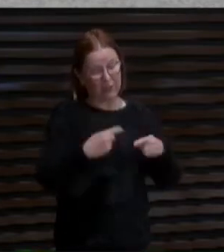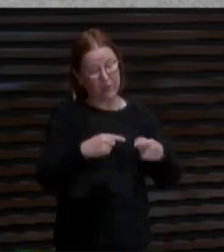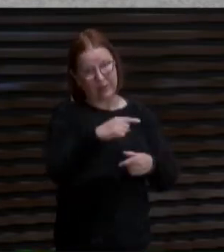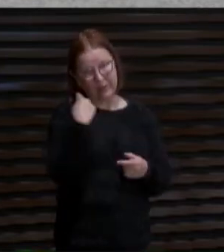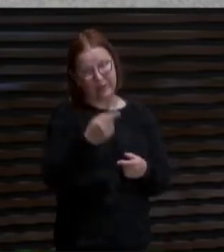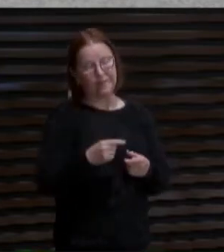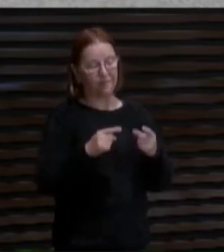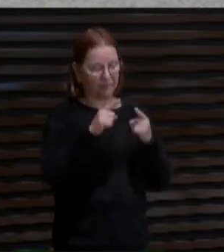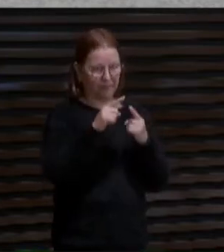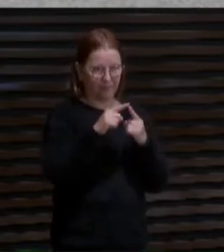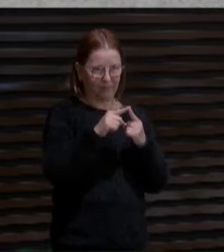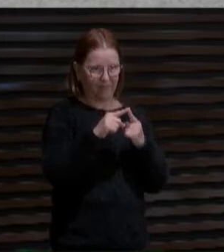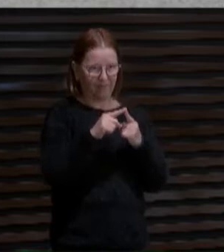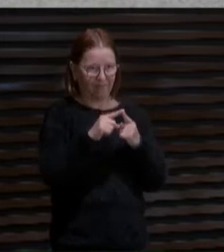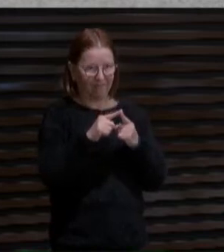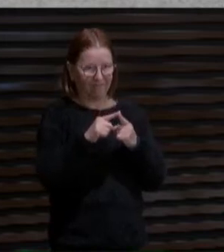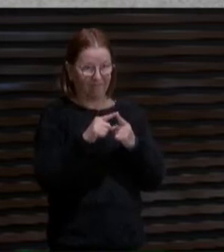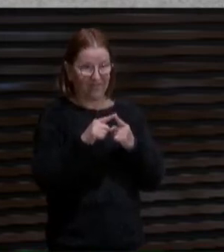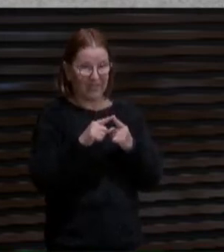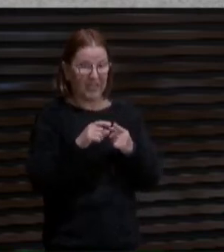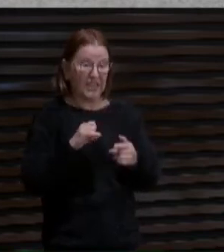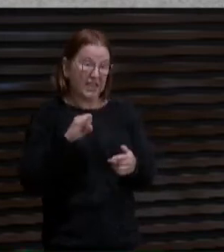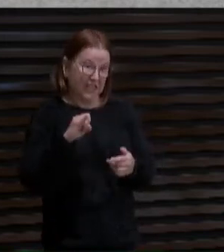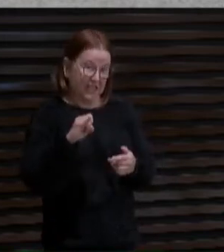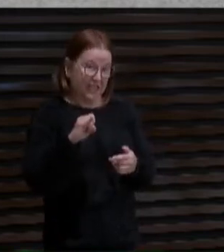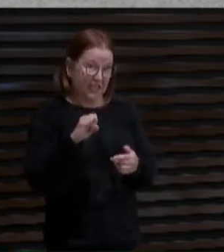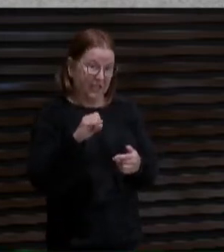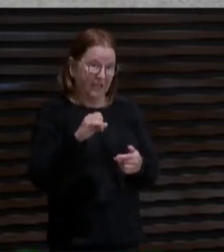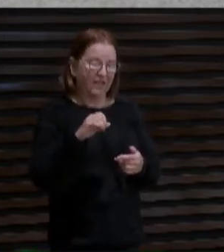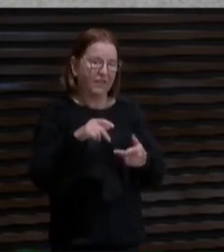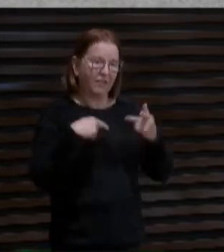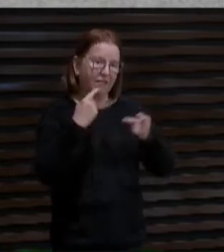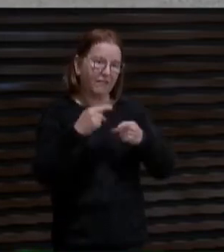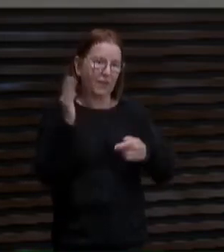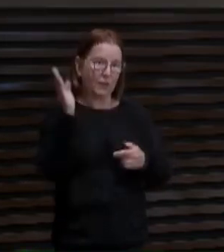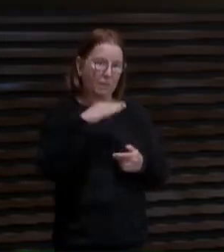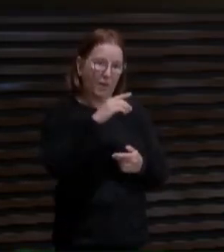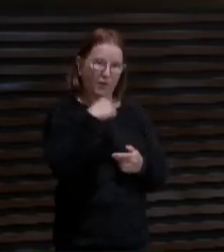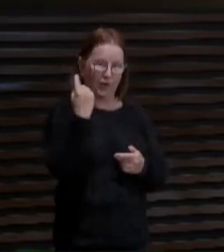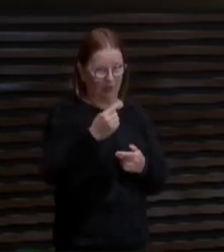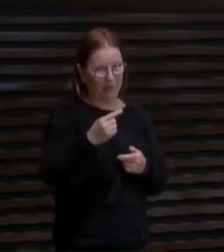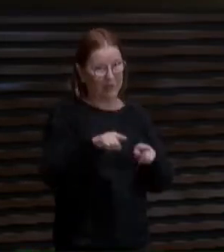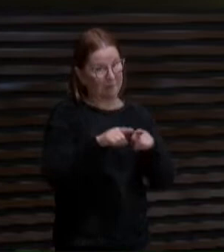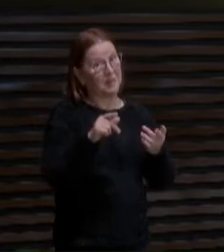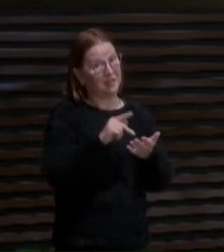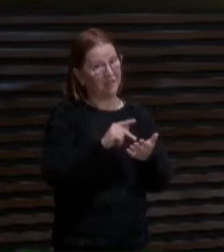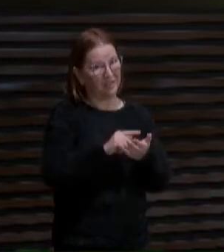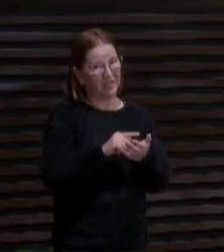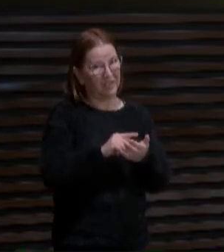nem mesmo a queixa contra maledicência visto que somos merecedores dela em situações como essa